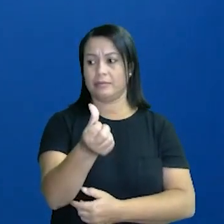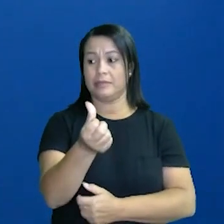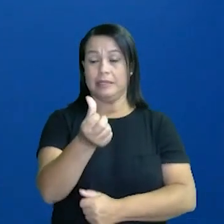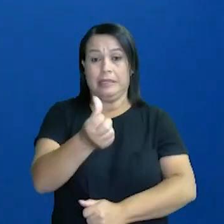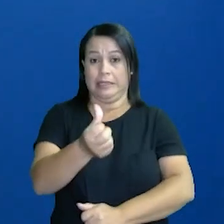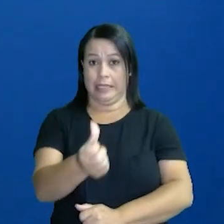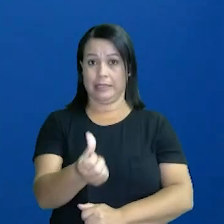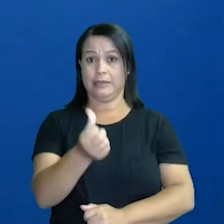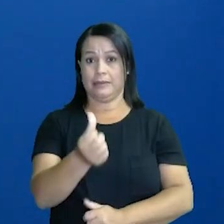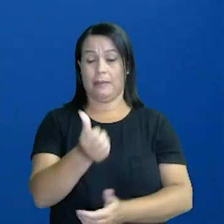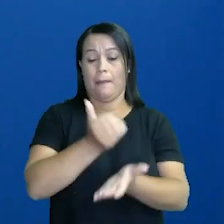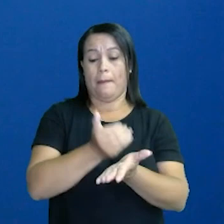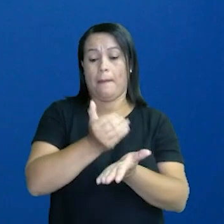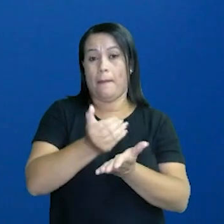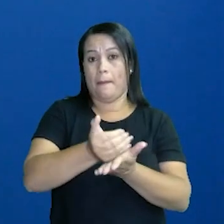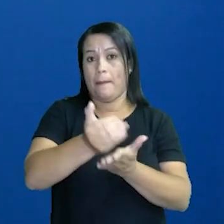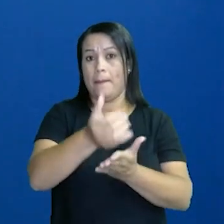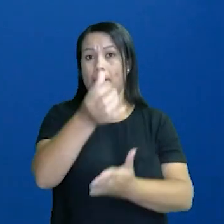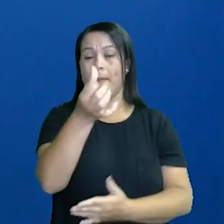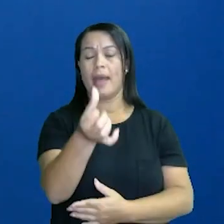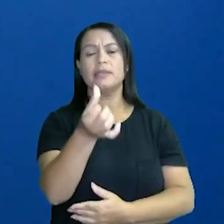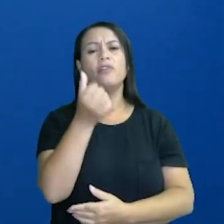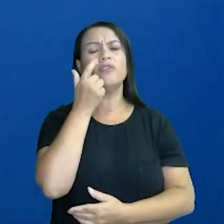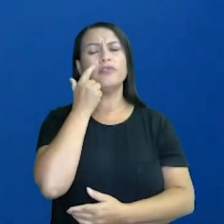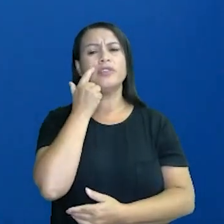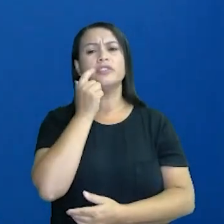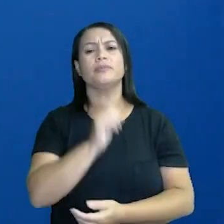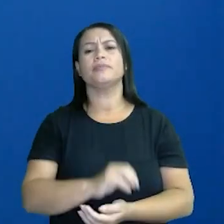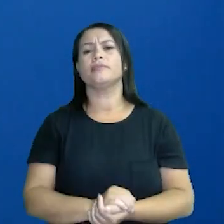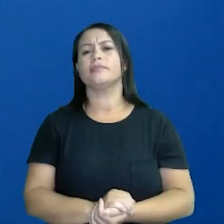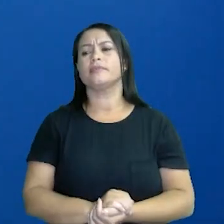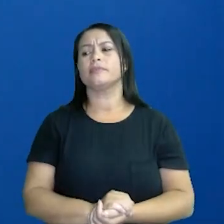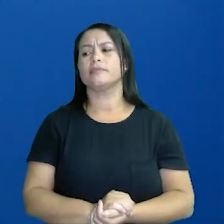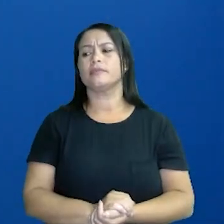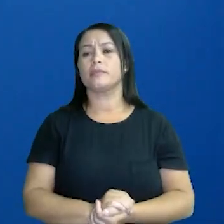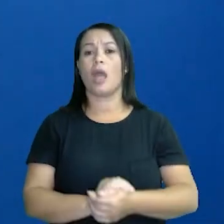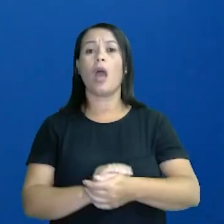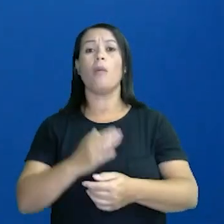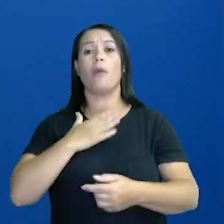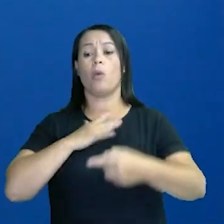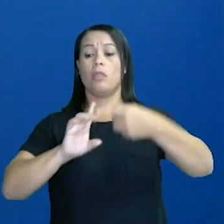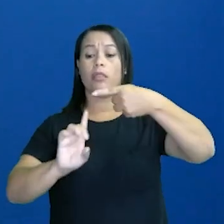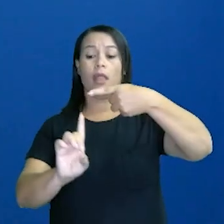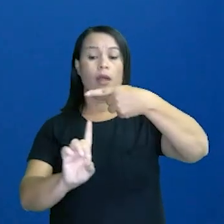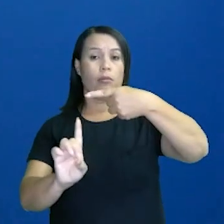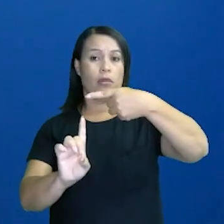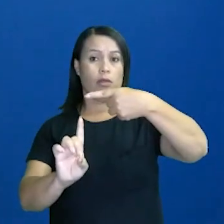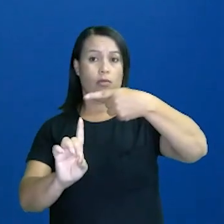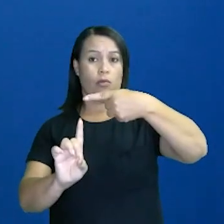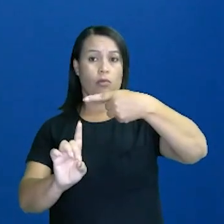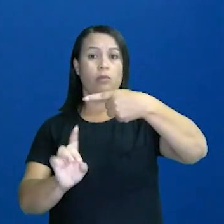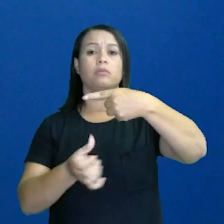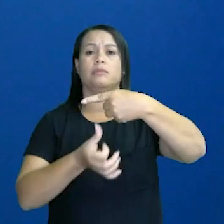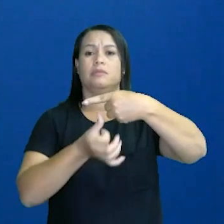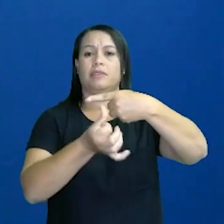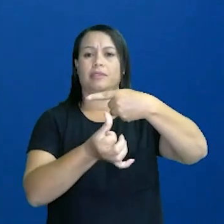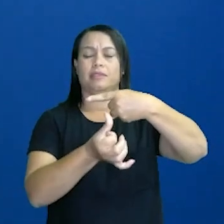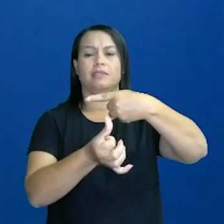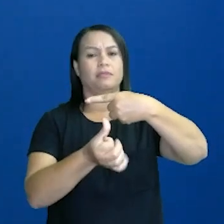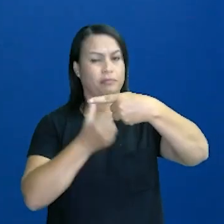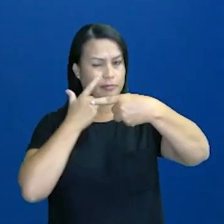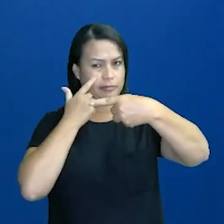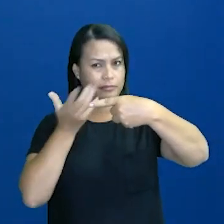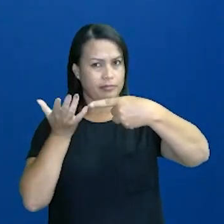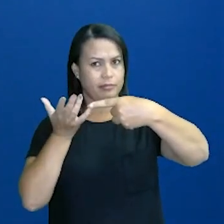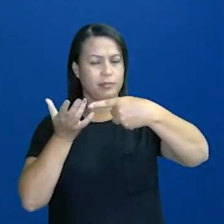6. 6 partes, não é isso? Então, aqui, ó, o meu denominador quem? 6. Tá